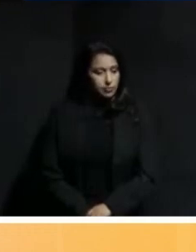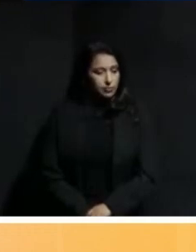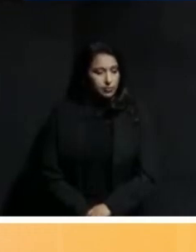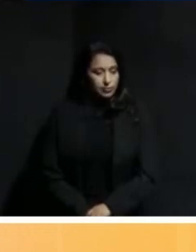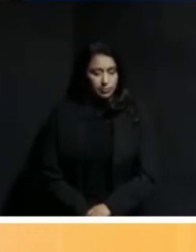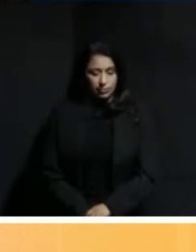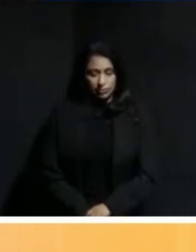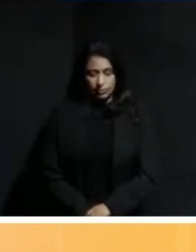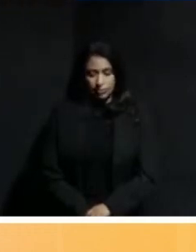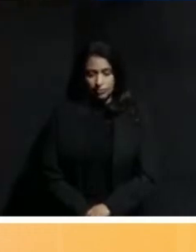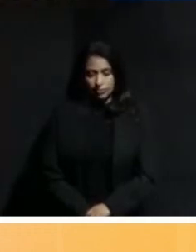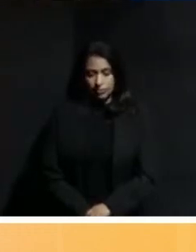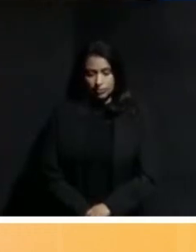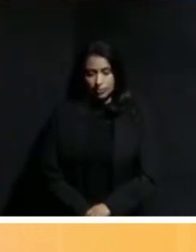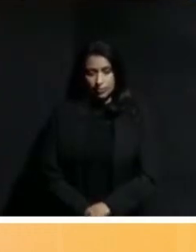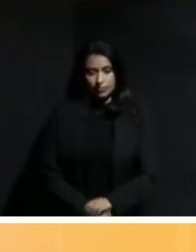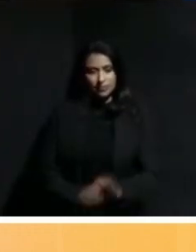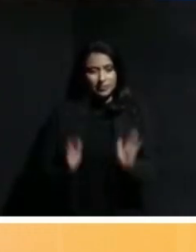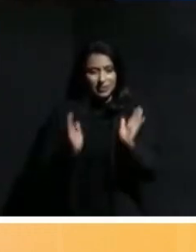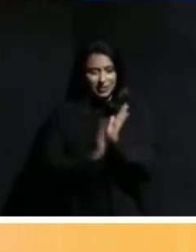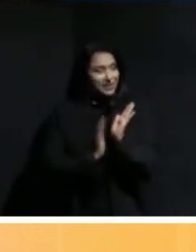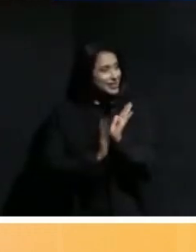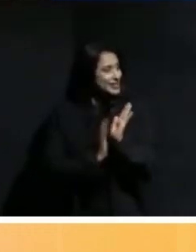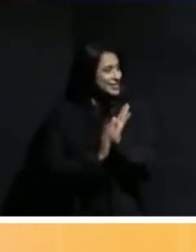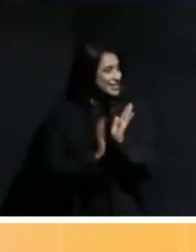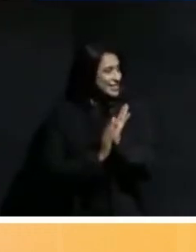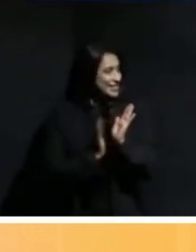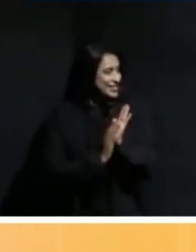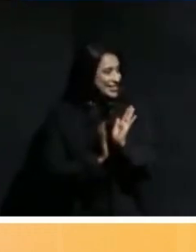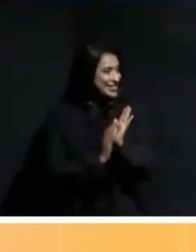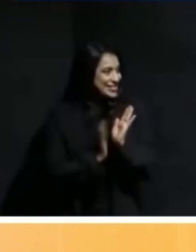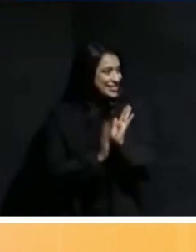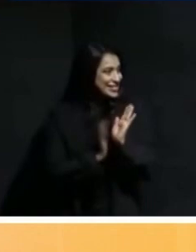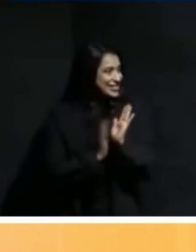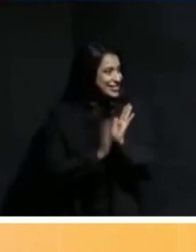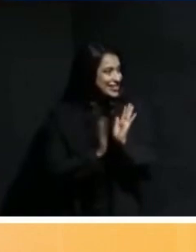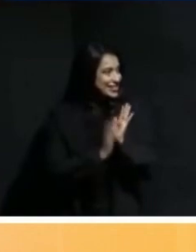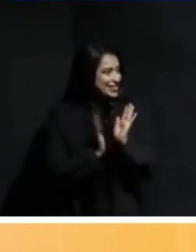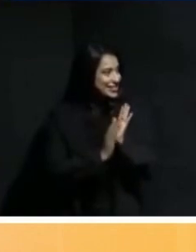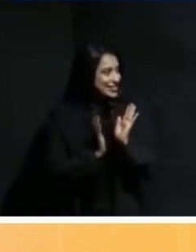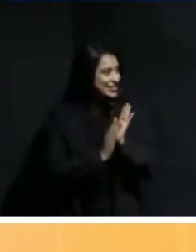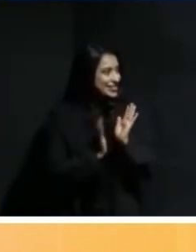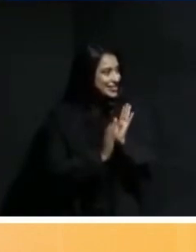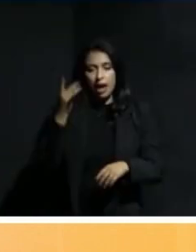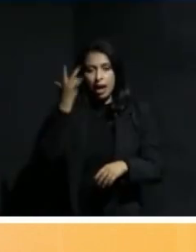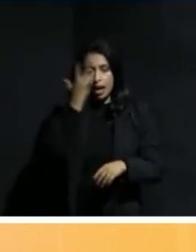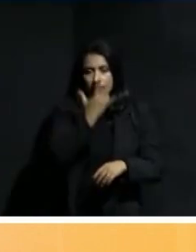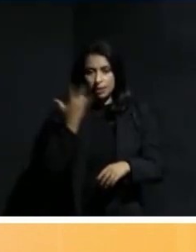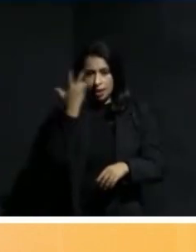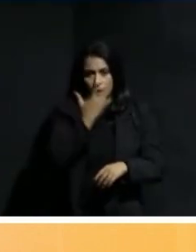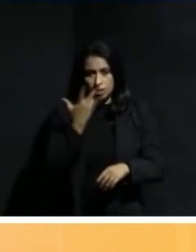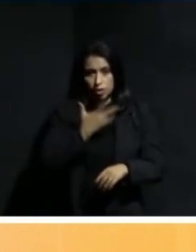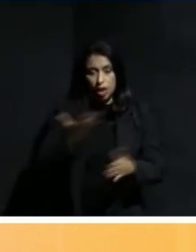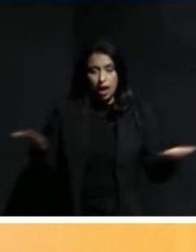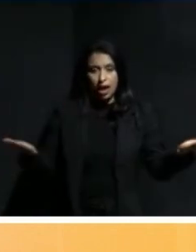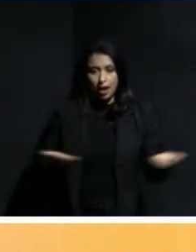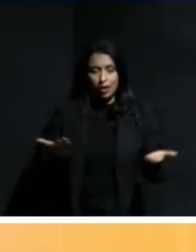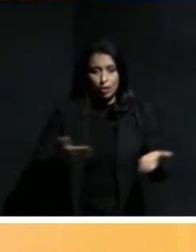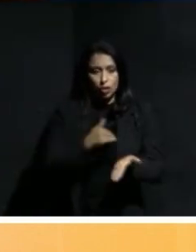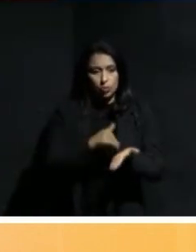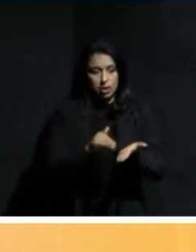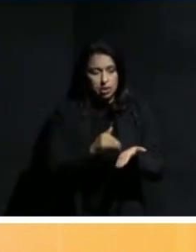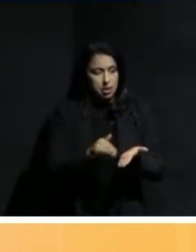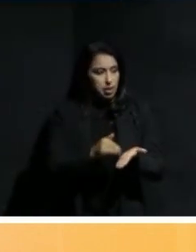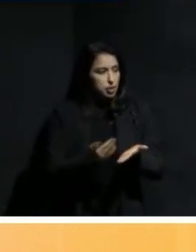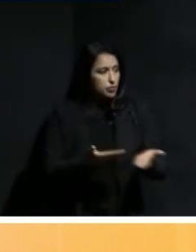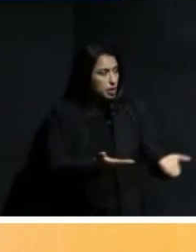tinha dito aqui no Manhã no Ar, que Carlos Vieira era uma indicação política de Arthur Lira, presidente da Câmara dos Deputados. Isso porque